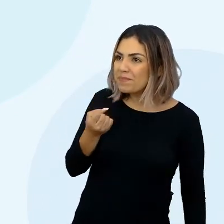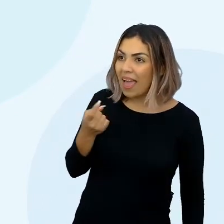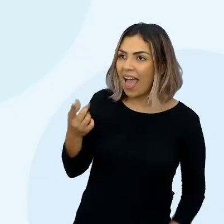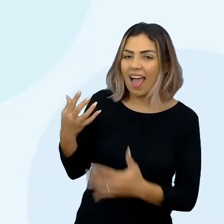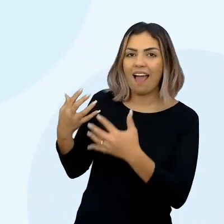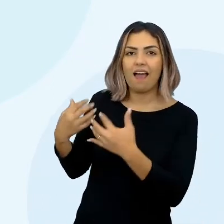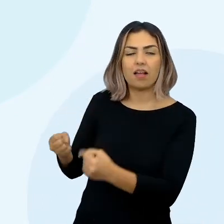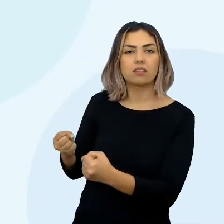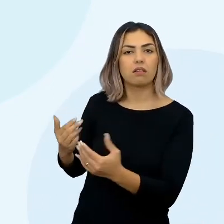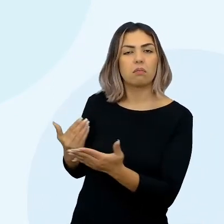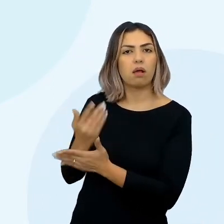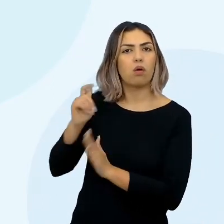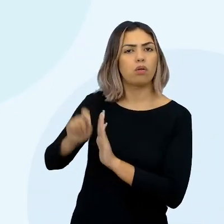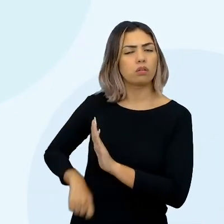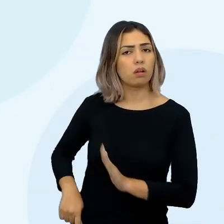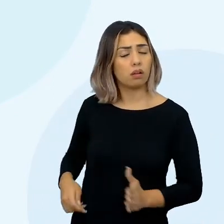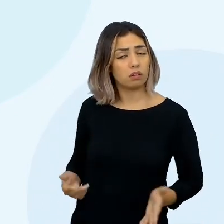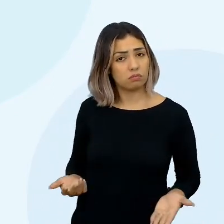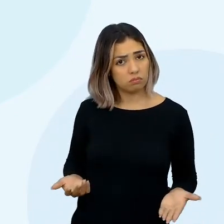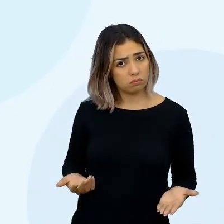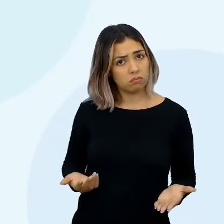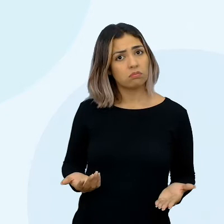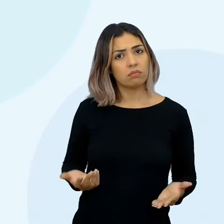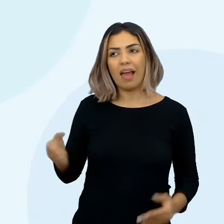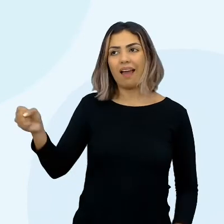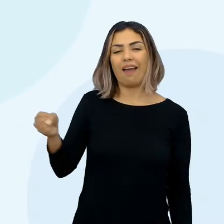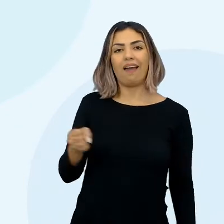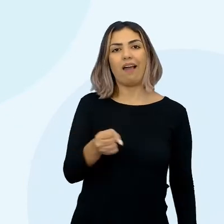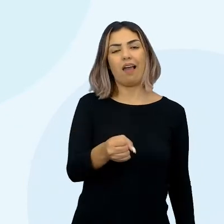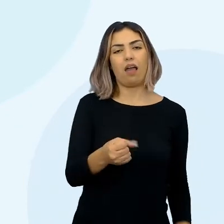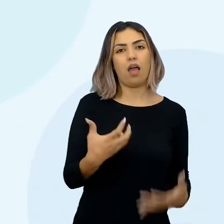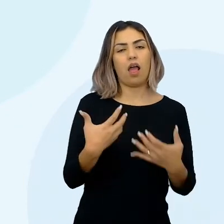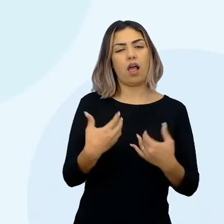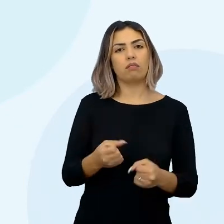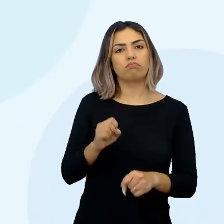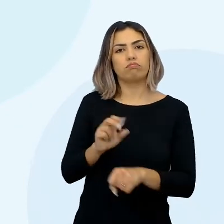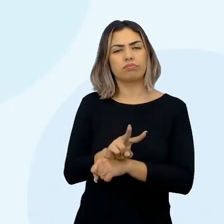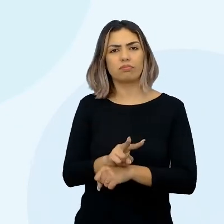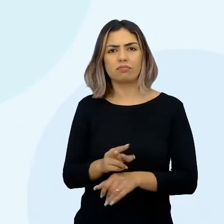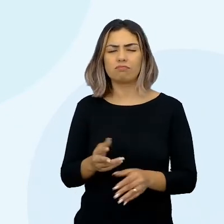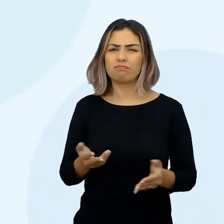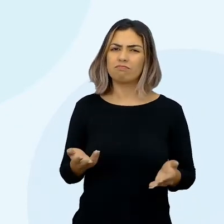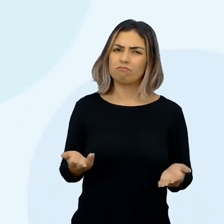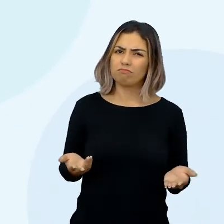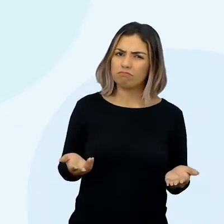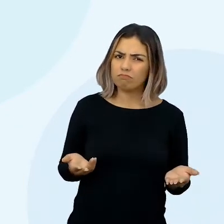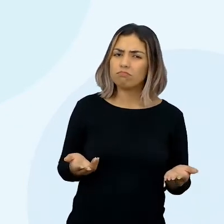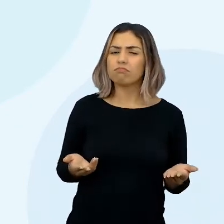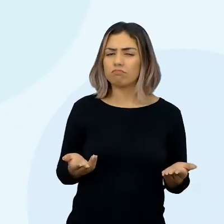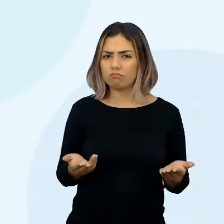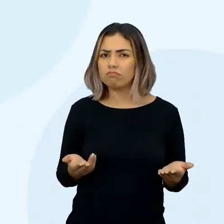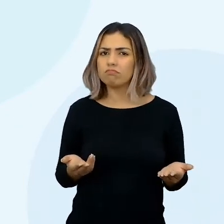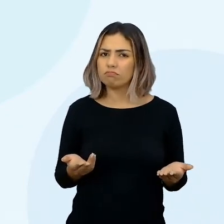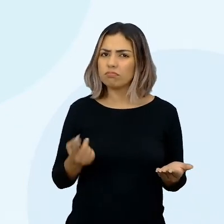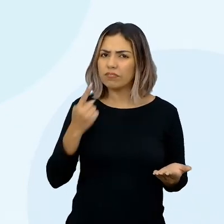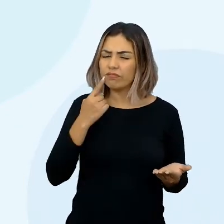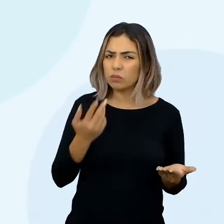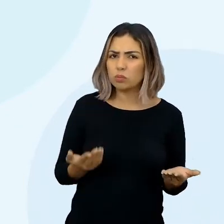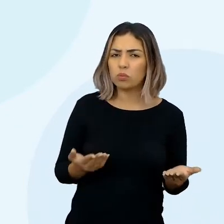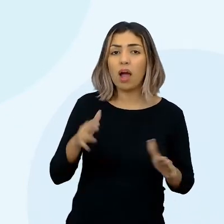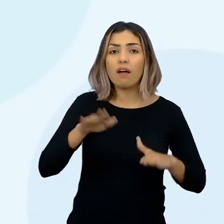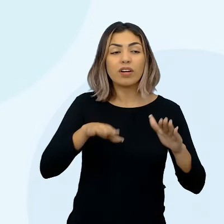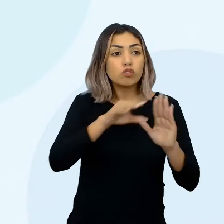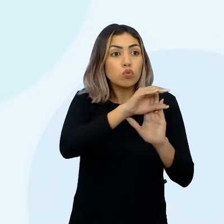recrutadas para ocupar uma vaga, né? Então, e daí, se você fosse fazer uma careação entre o currículo